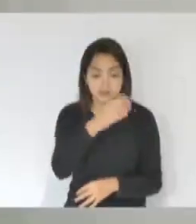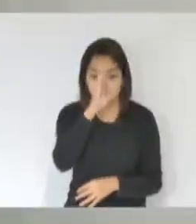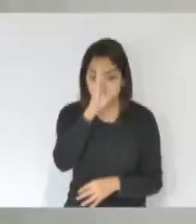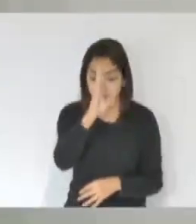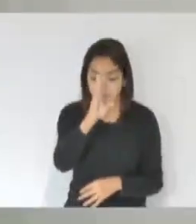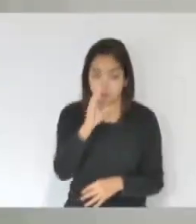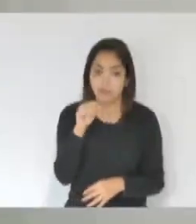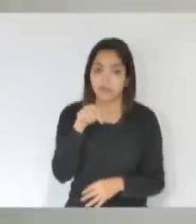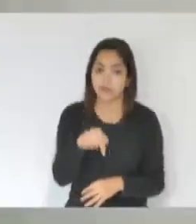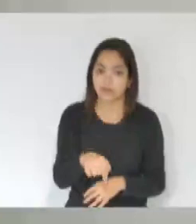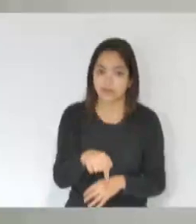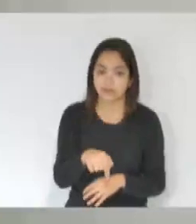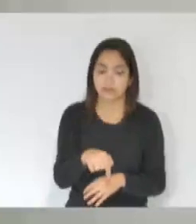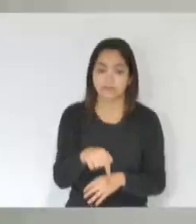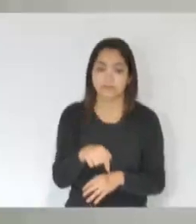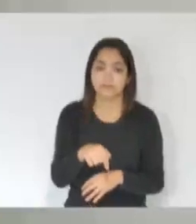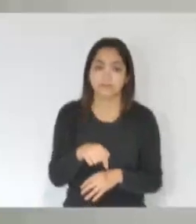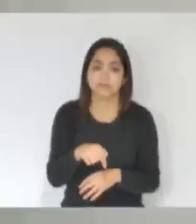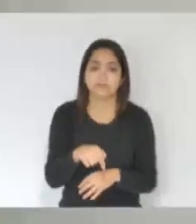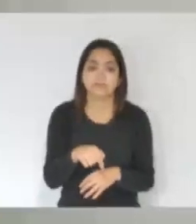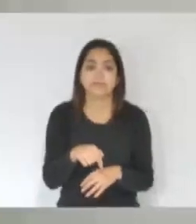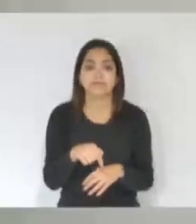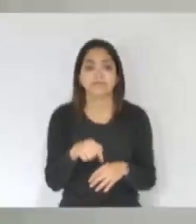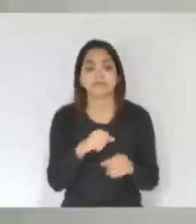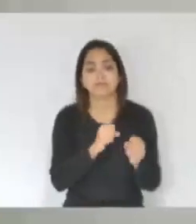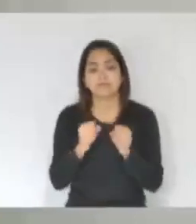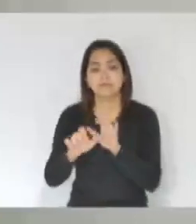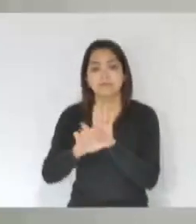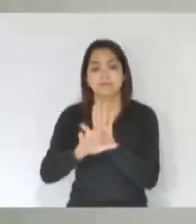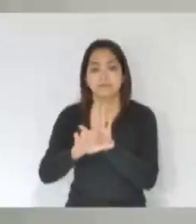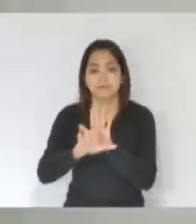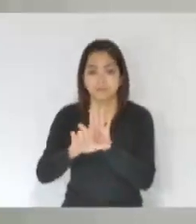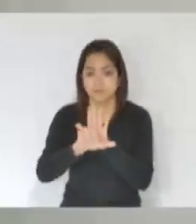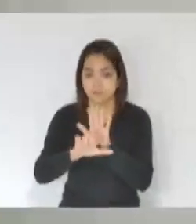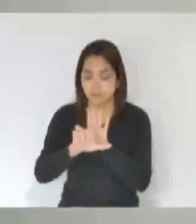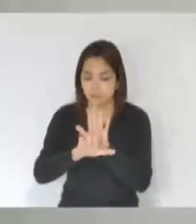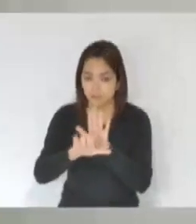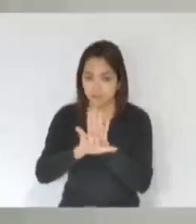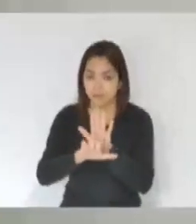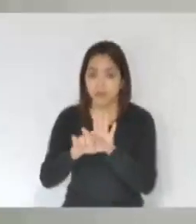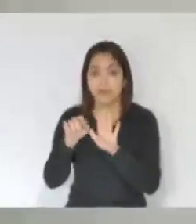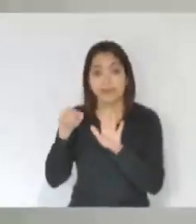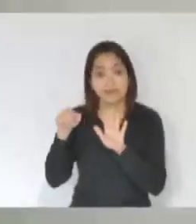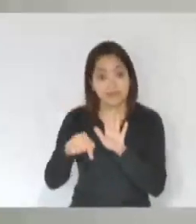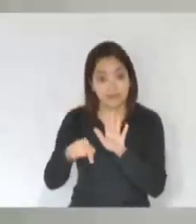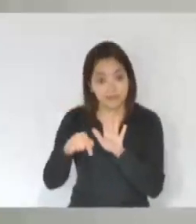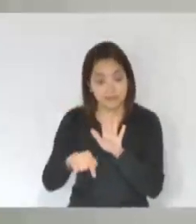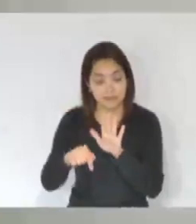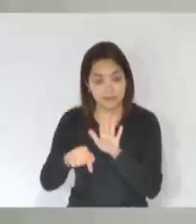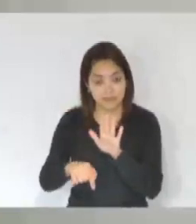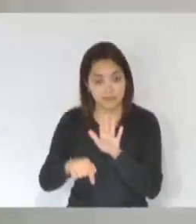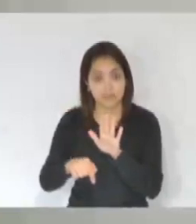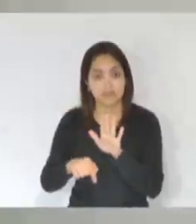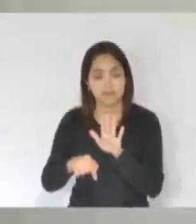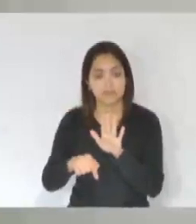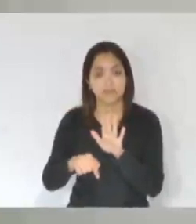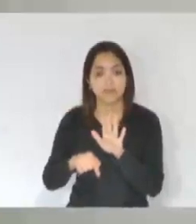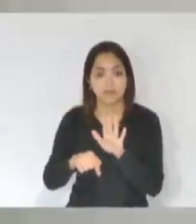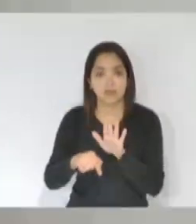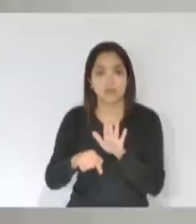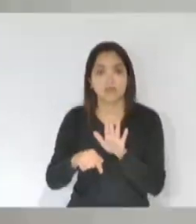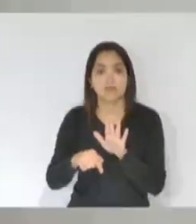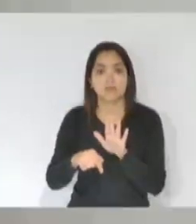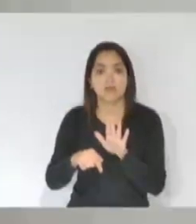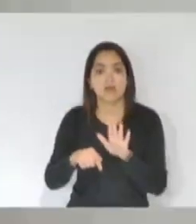aqui no Poder Legislativo, que é o órgão que mais reverbera as